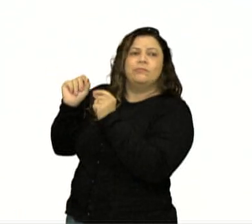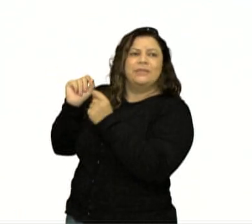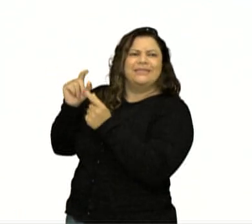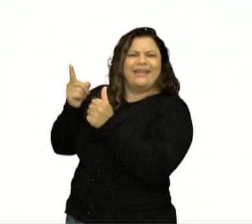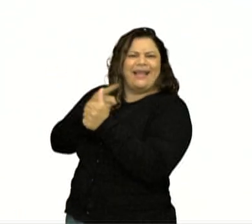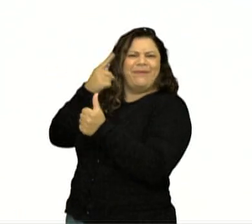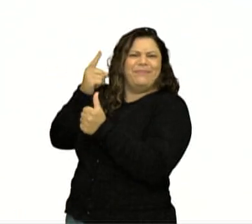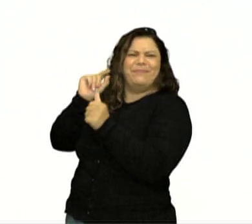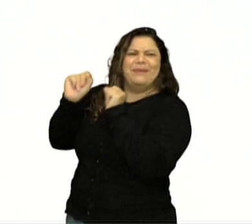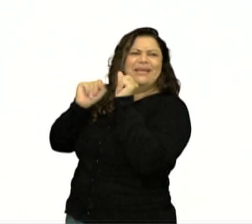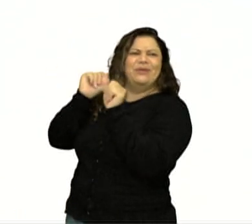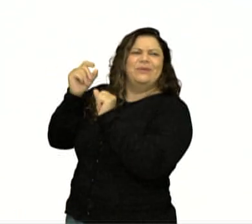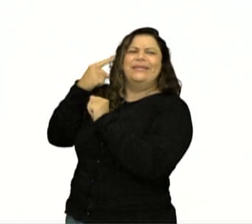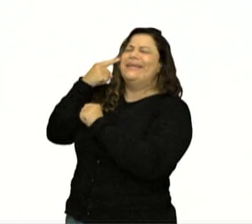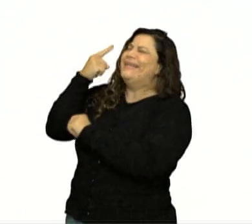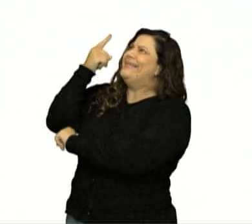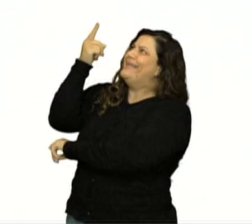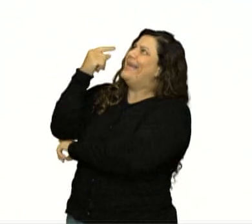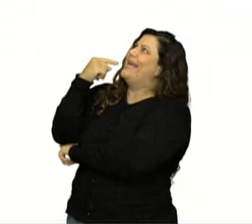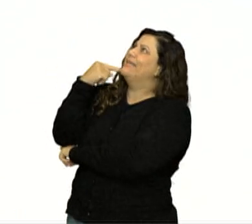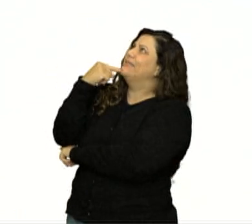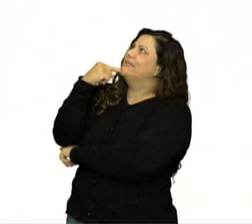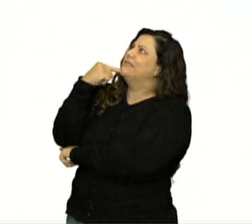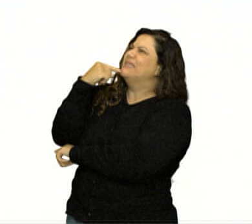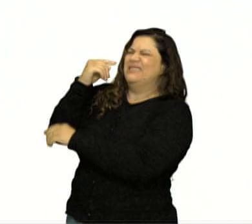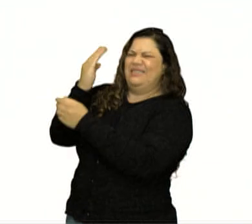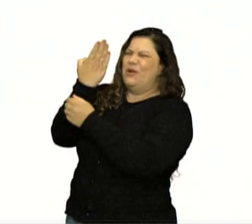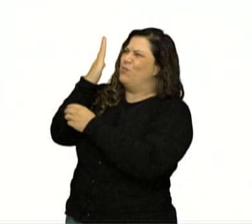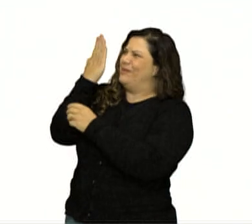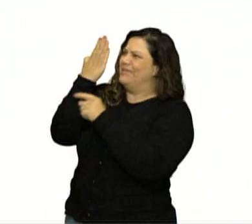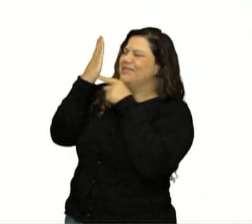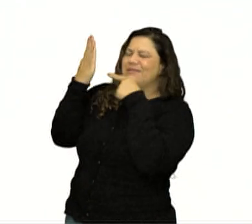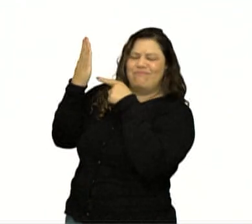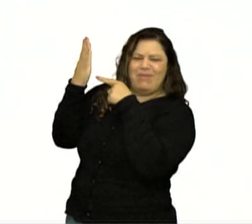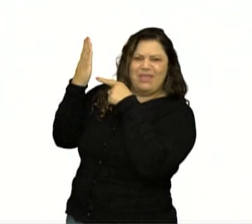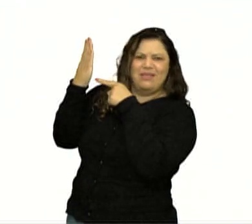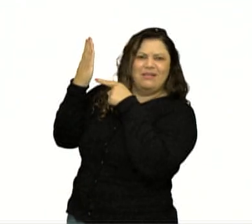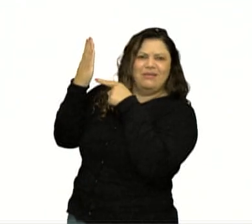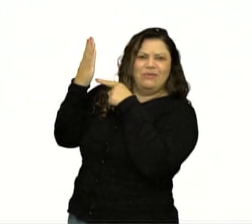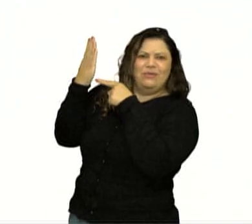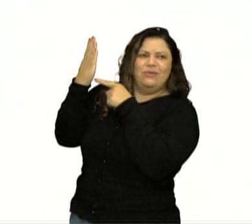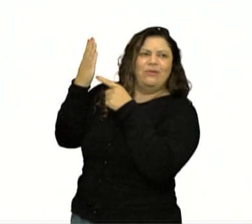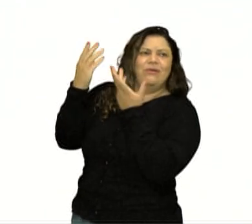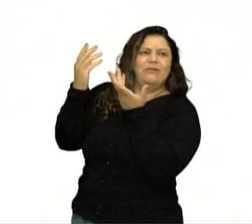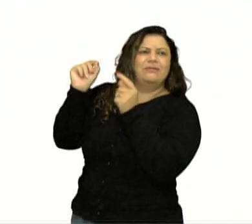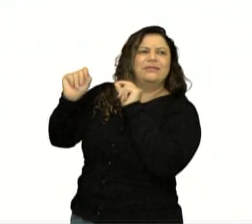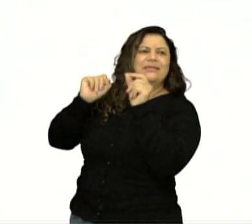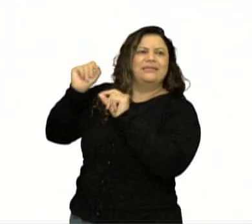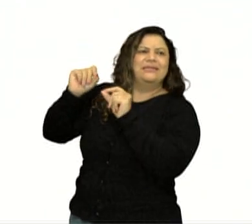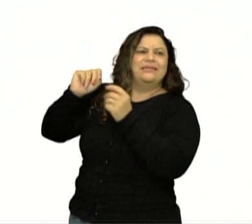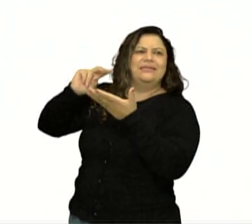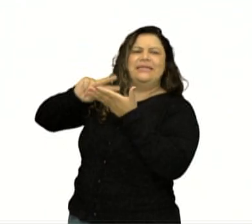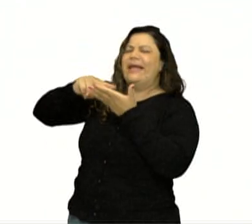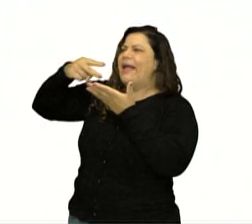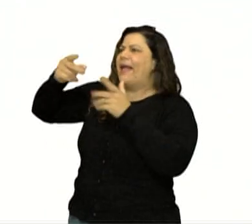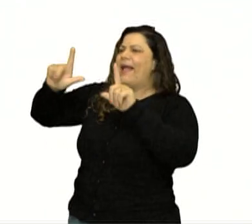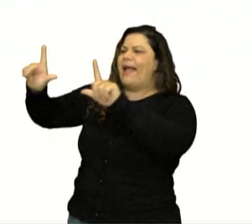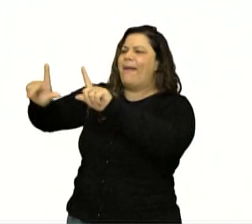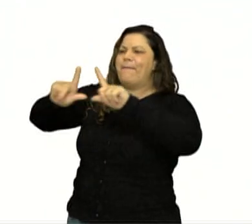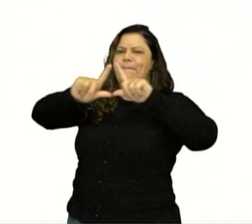aqui. O que isso aqui é, ó? Isso aqui é um espelhinho, não é? Aqui, olha, a placa aqui, o rapazinho